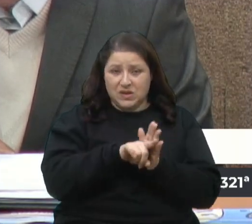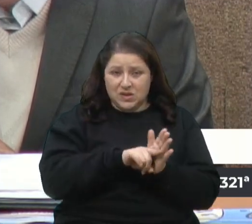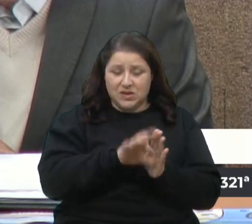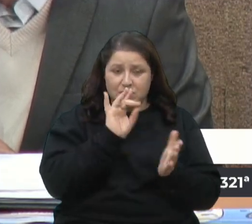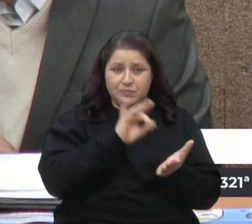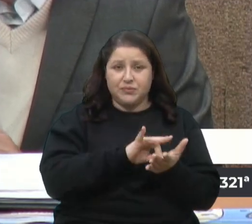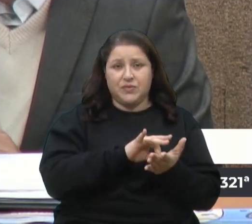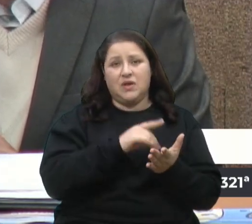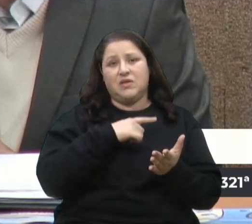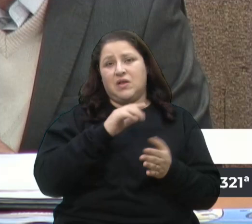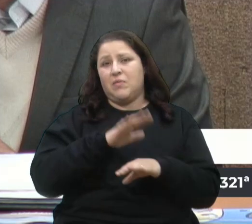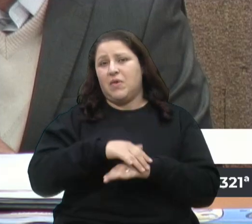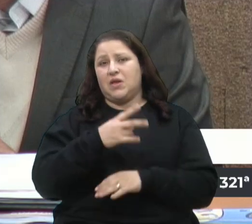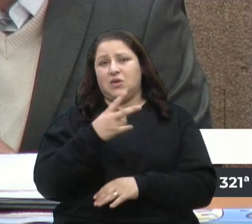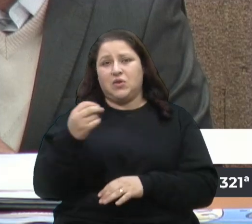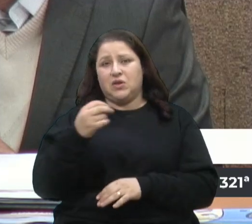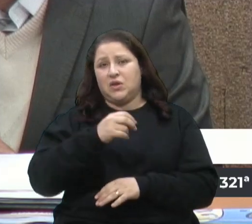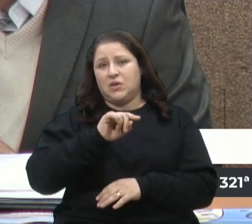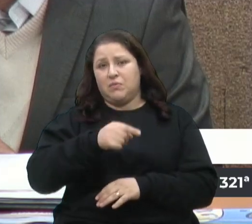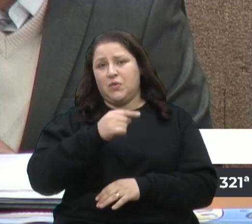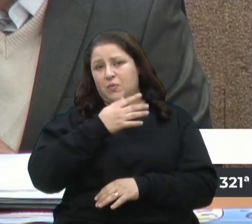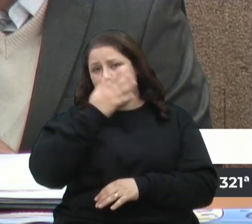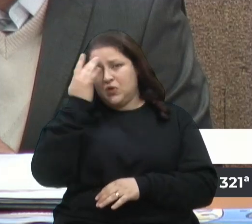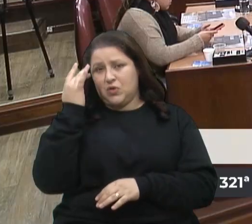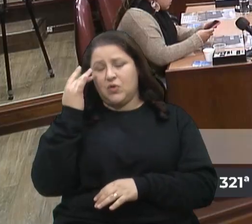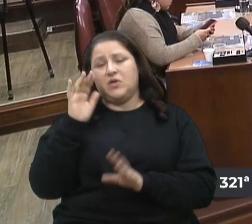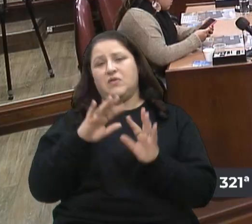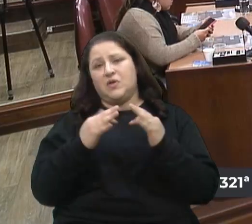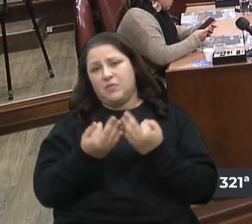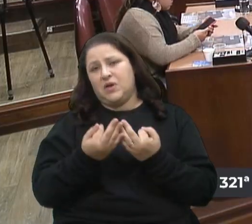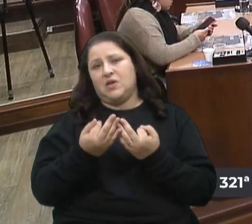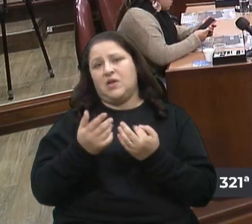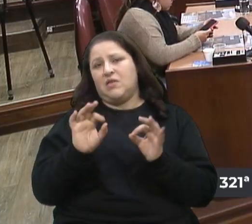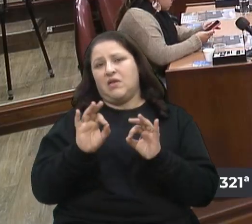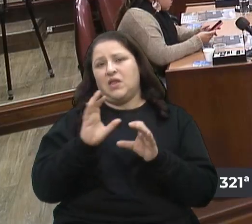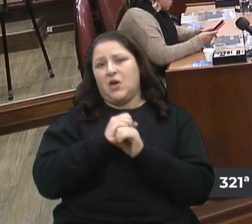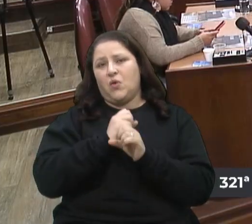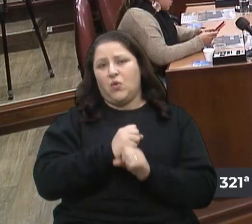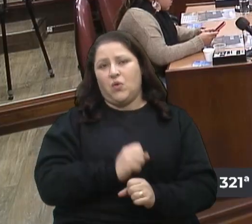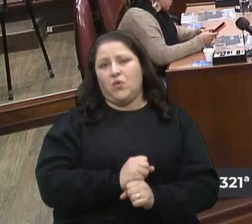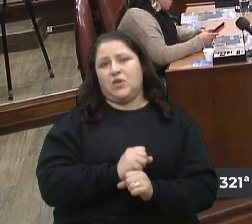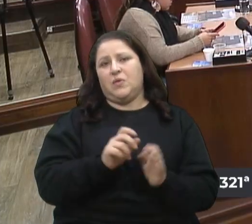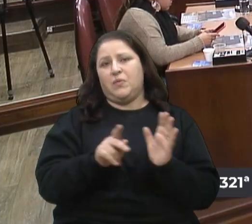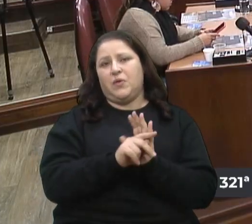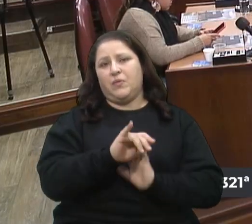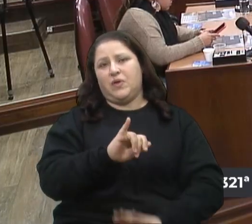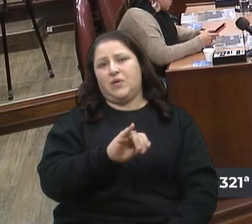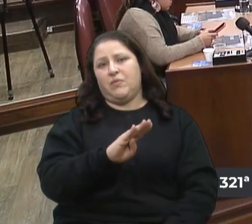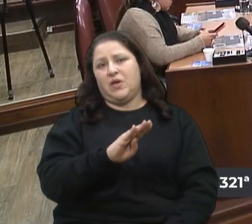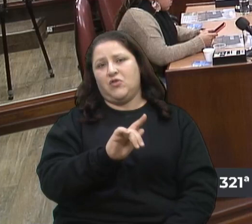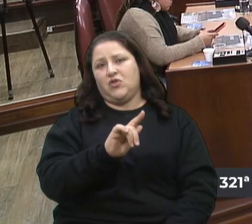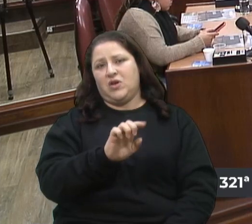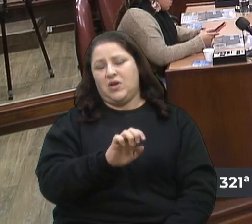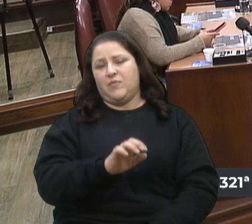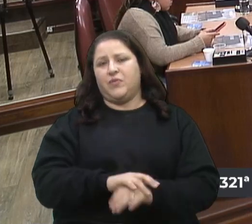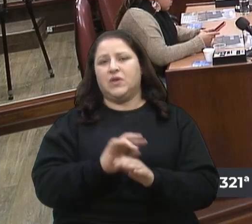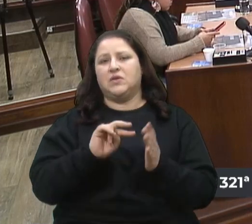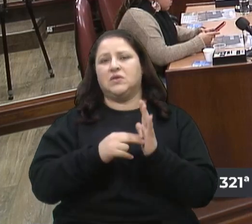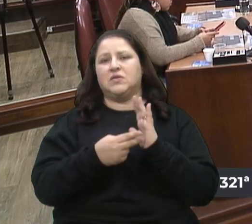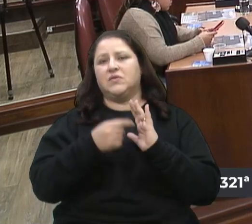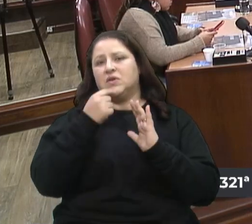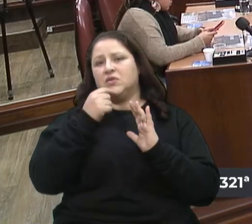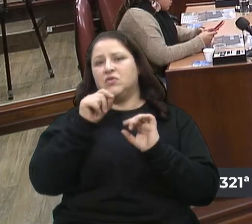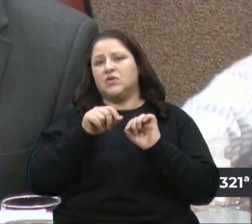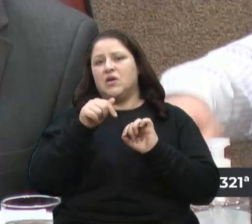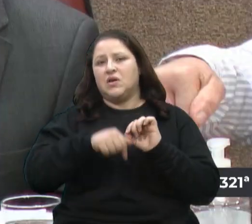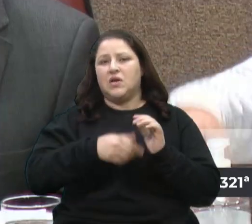de fora mais de 200 mil famílias. 200 mil pessoas. Tá. O que isso significa, vereador, para nós? Que Caxias